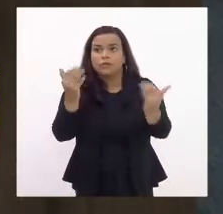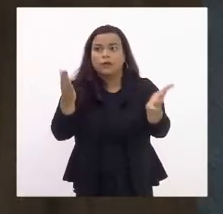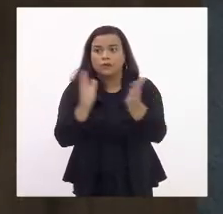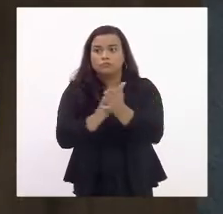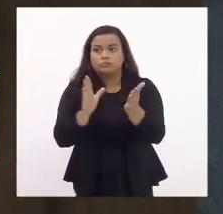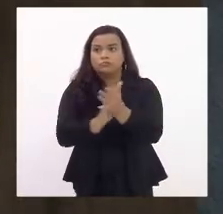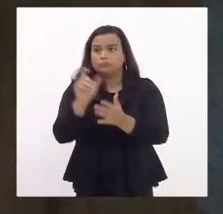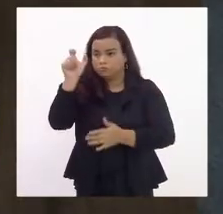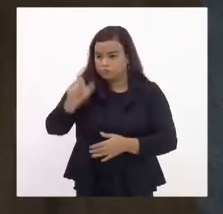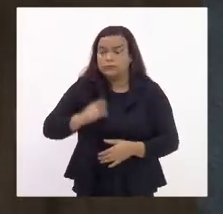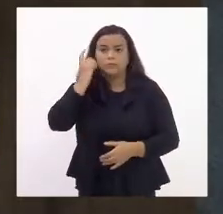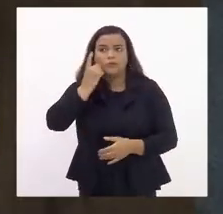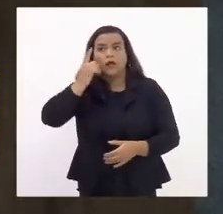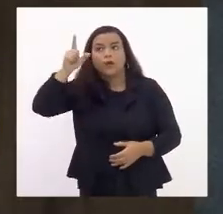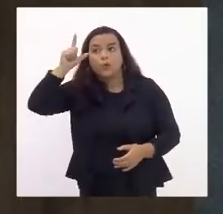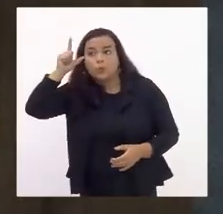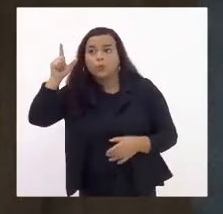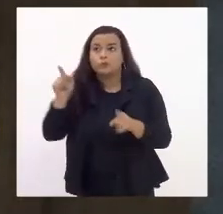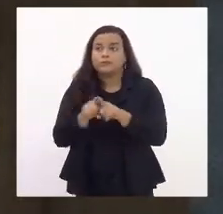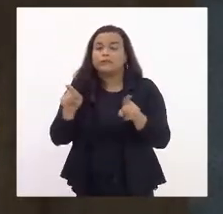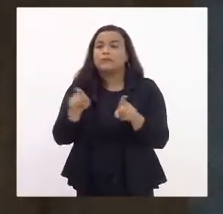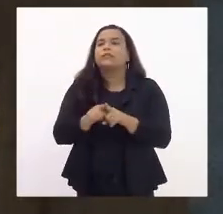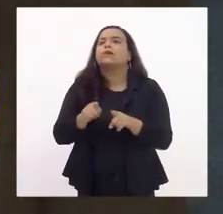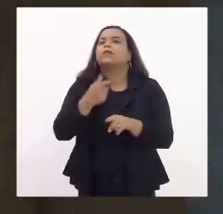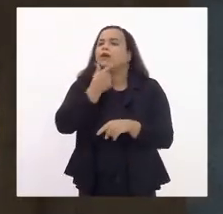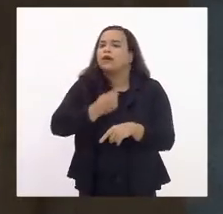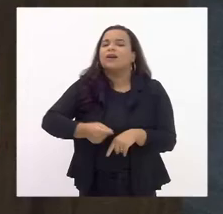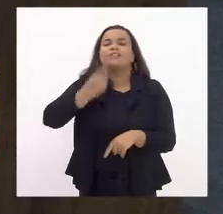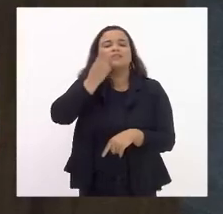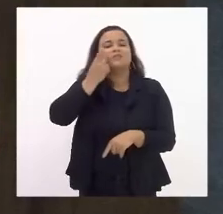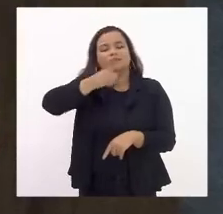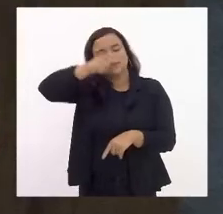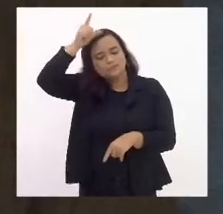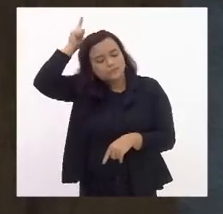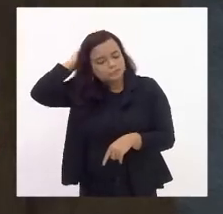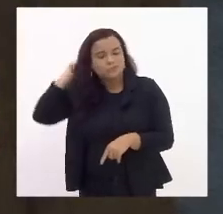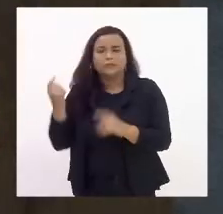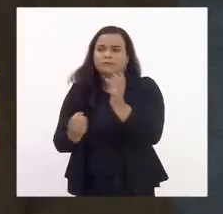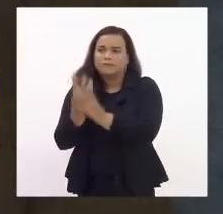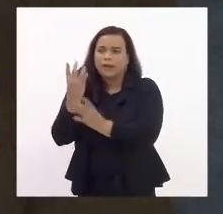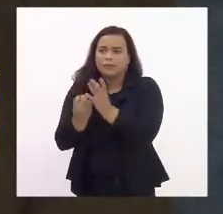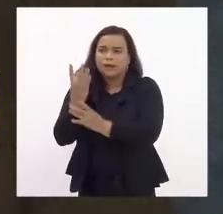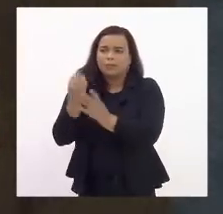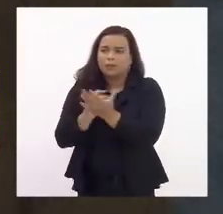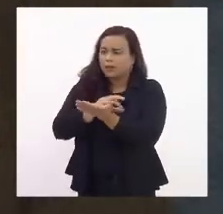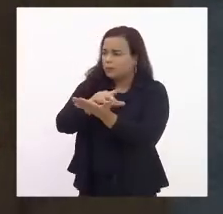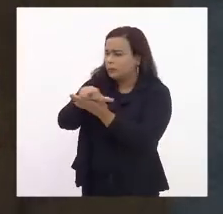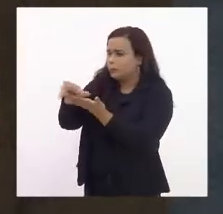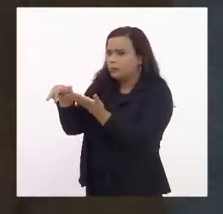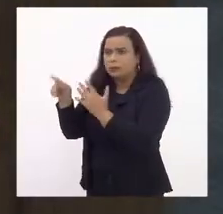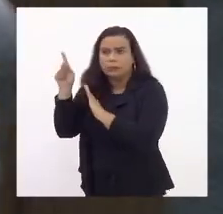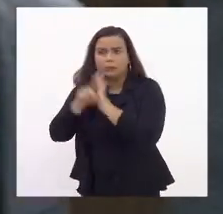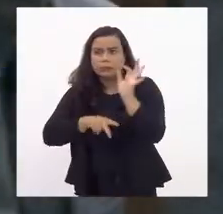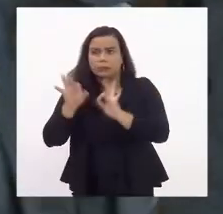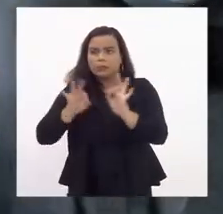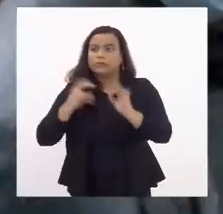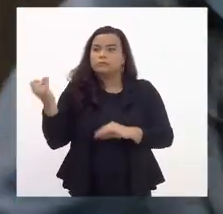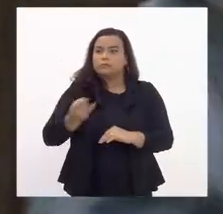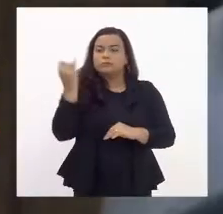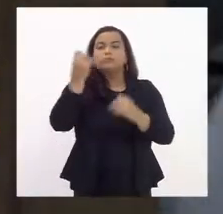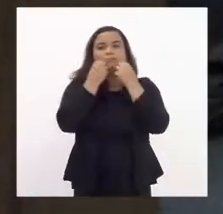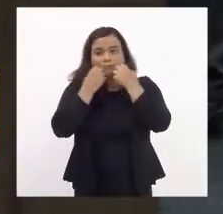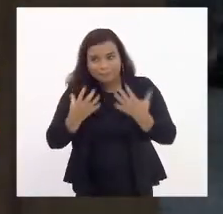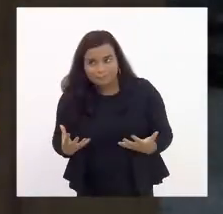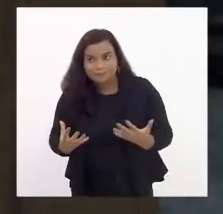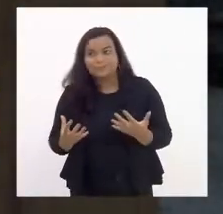elogiar a deputada Lucinha e o deputado Luiz Paulo, que tem uma produção aqui dentro muito importante.